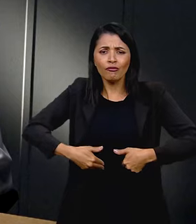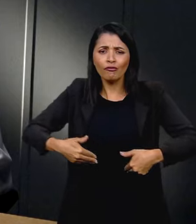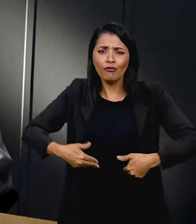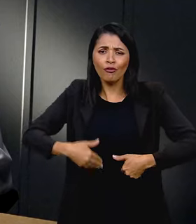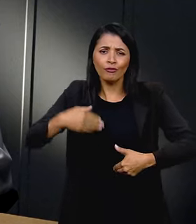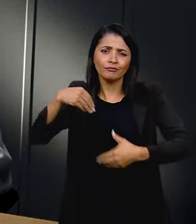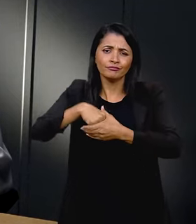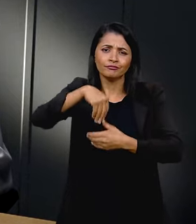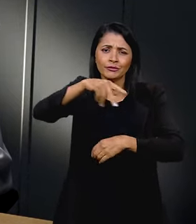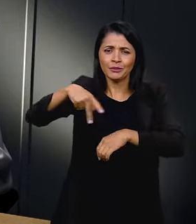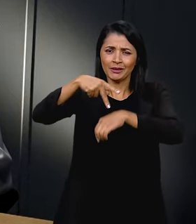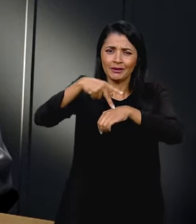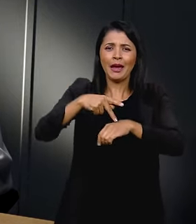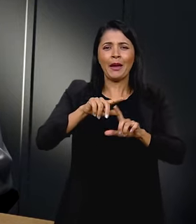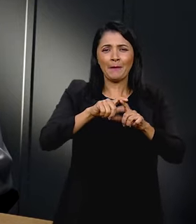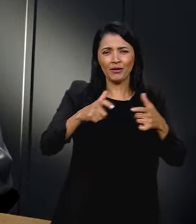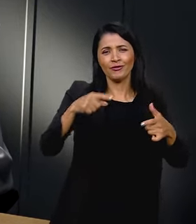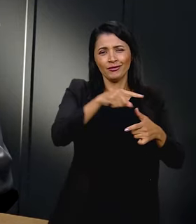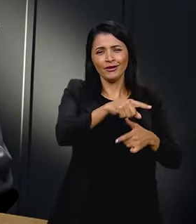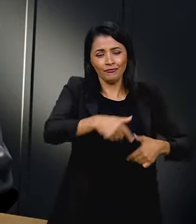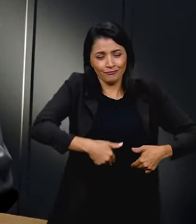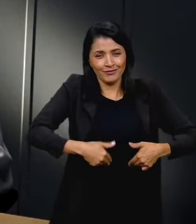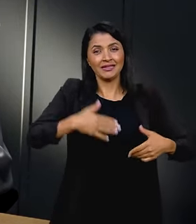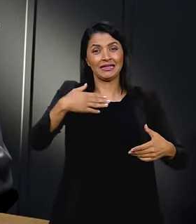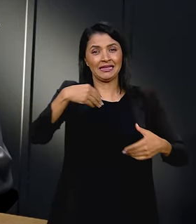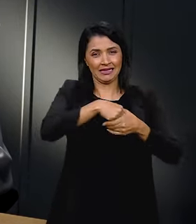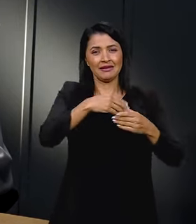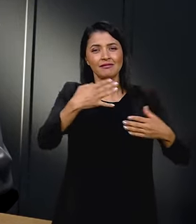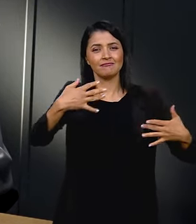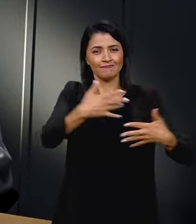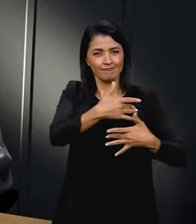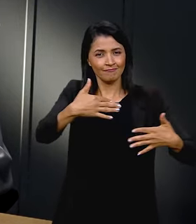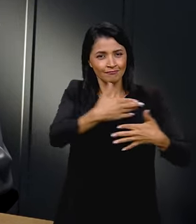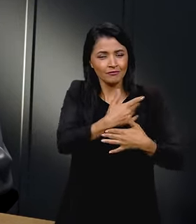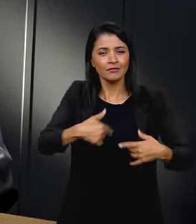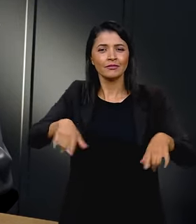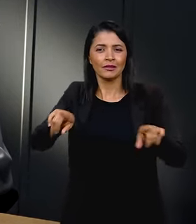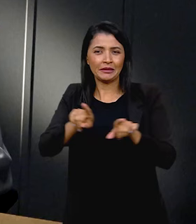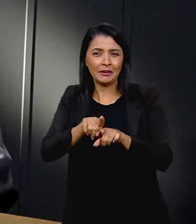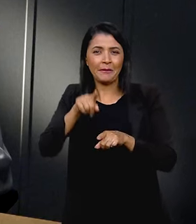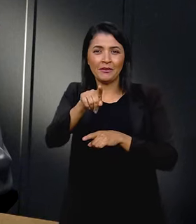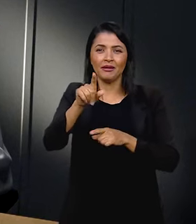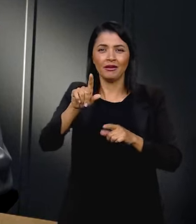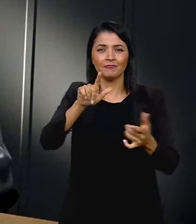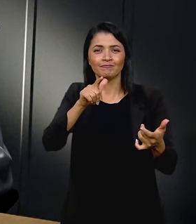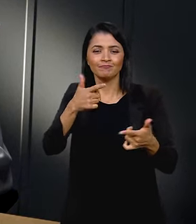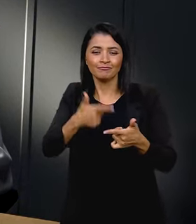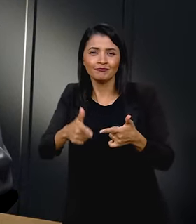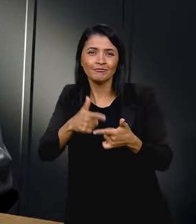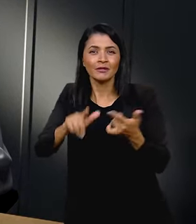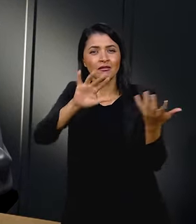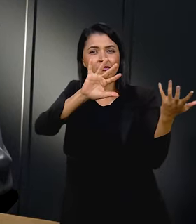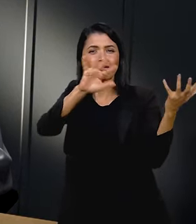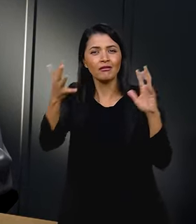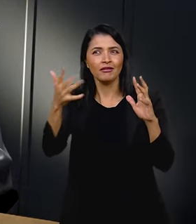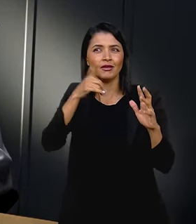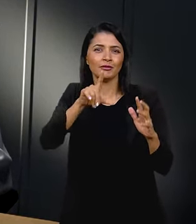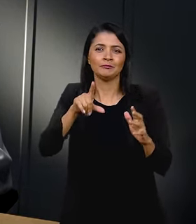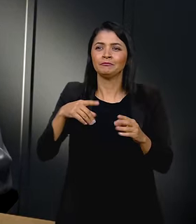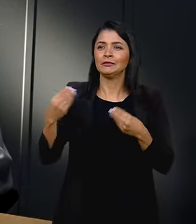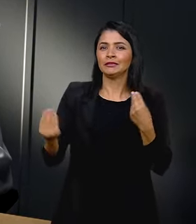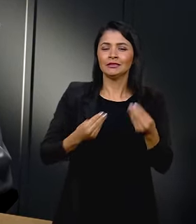A grande maioria delas nas cidades e a gente também passando por uma crise climática sem precedentes com aumento de